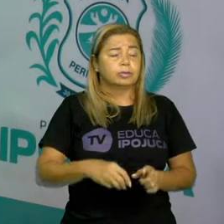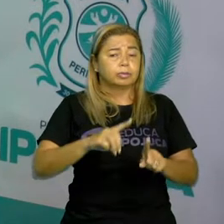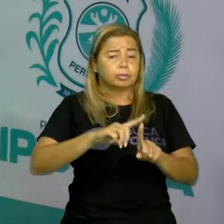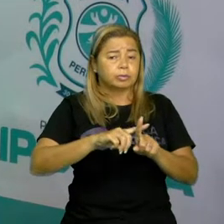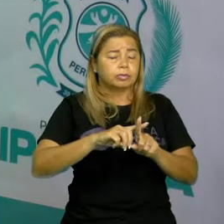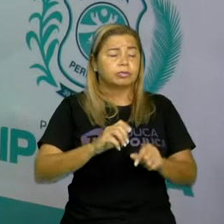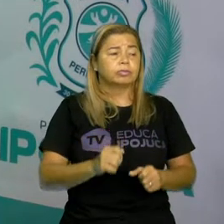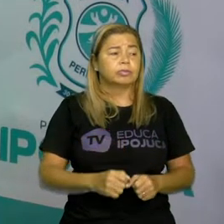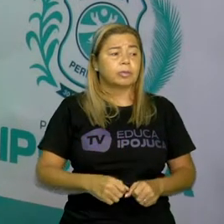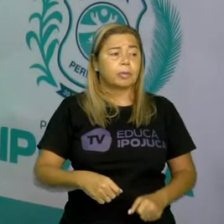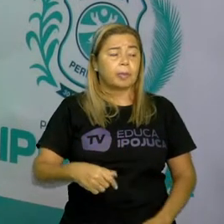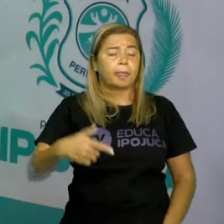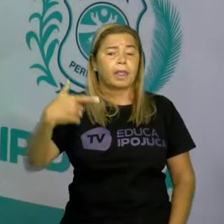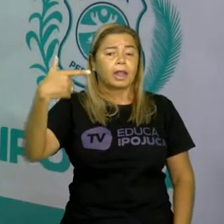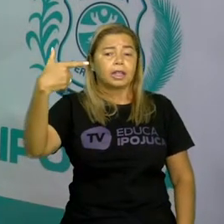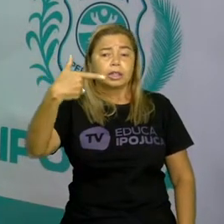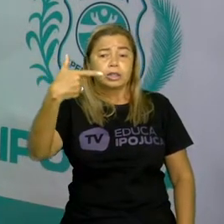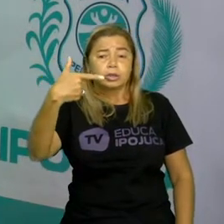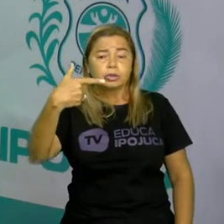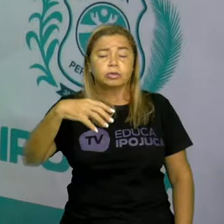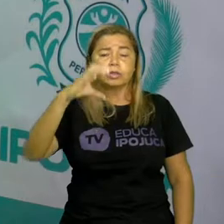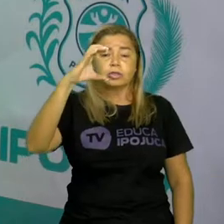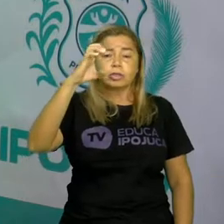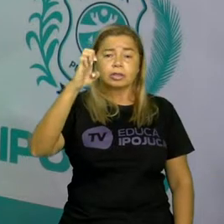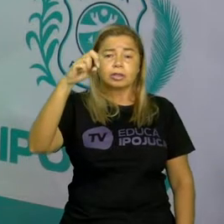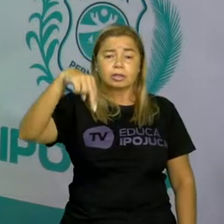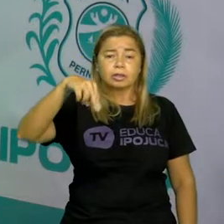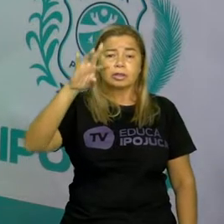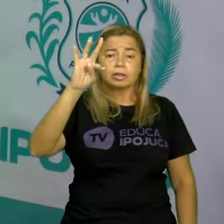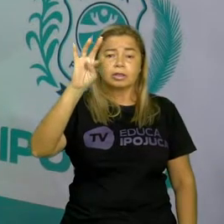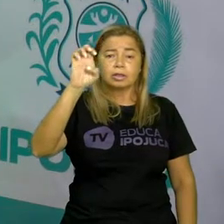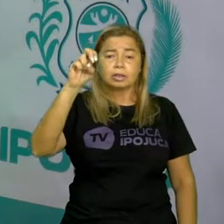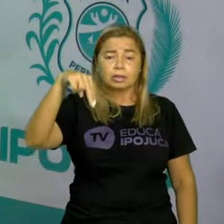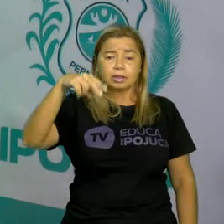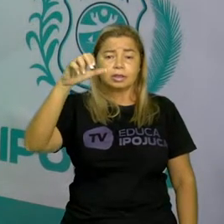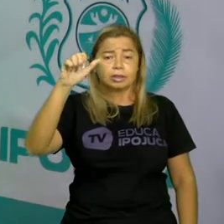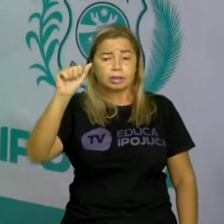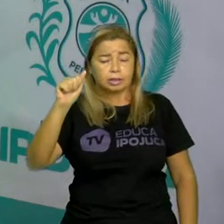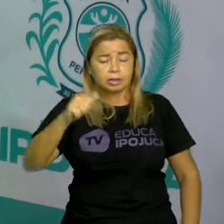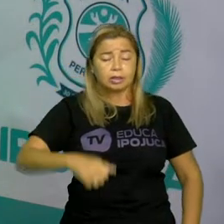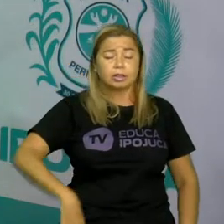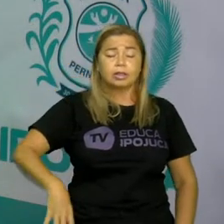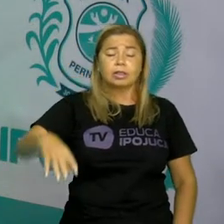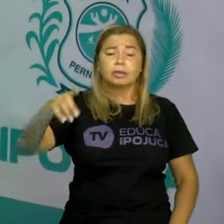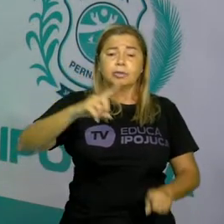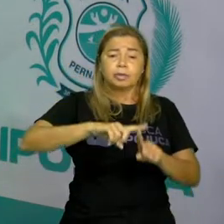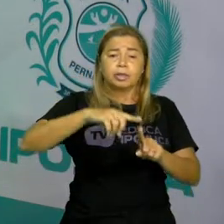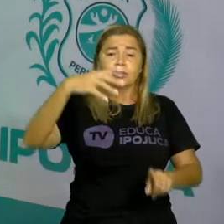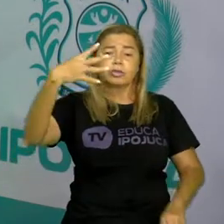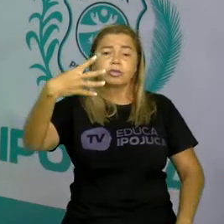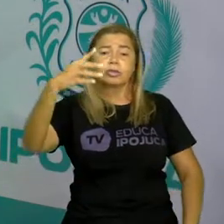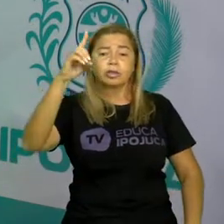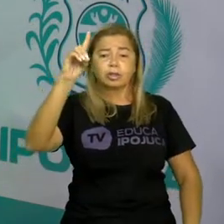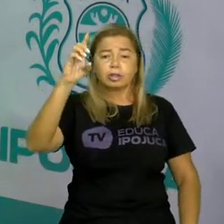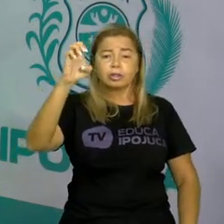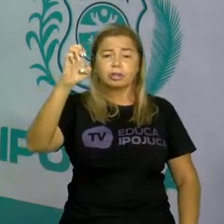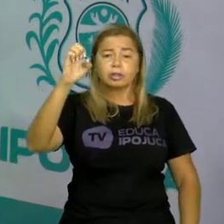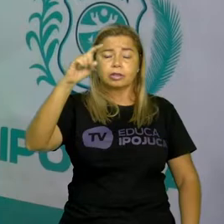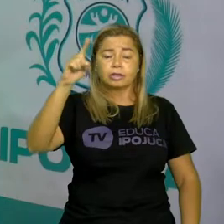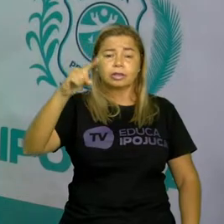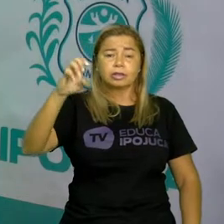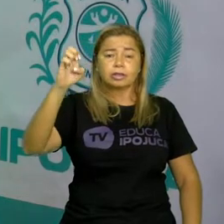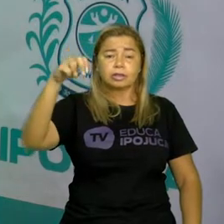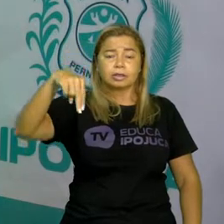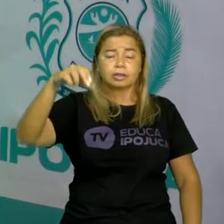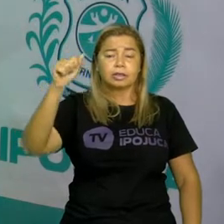Mais 2 centenas, mais 4 dezenas, mais 6 unidades.